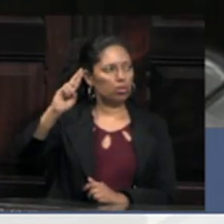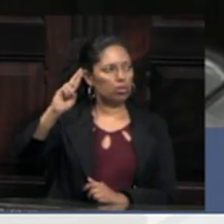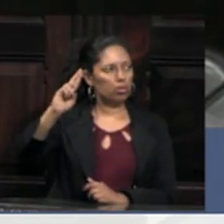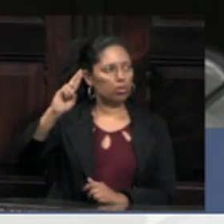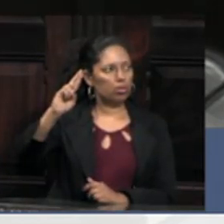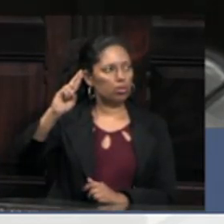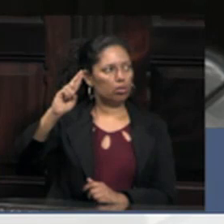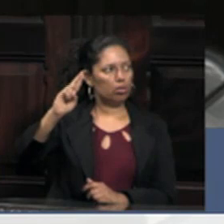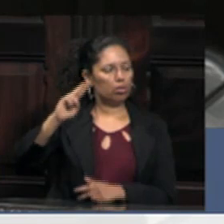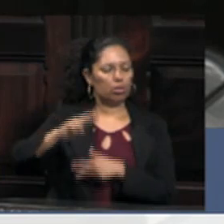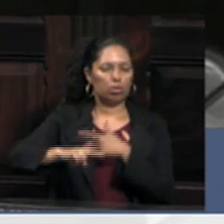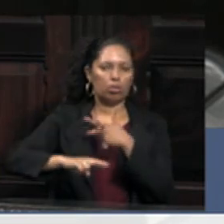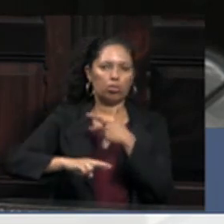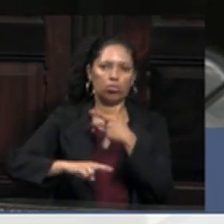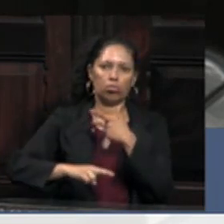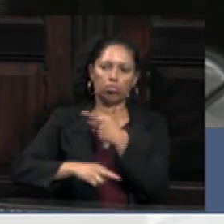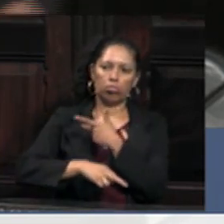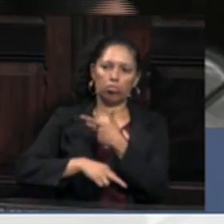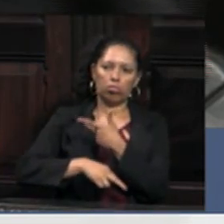obsolescência